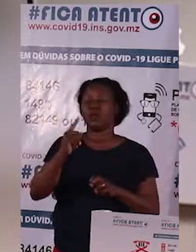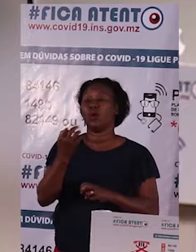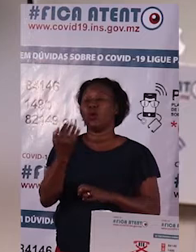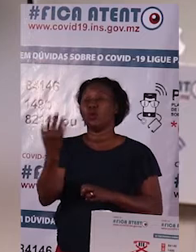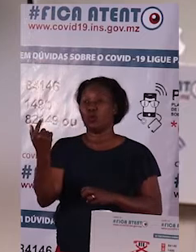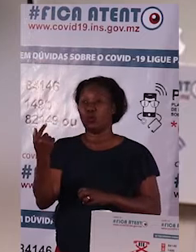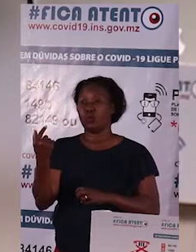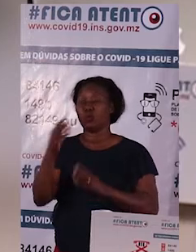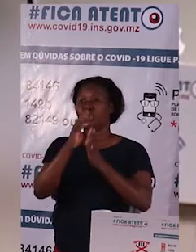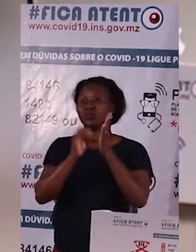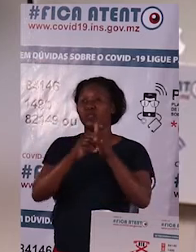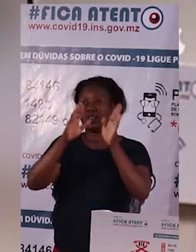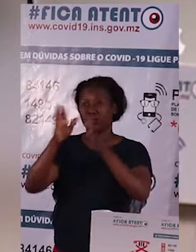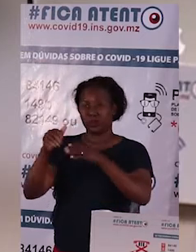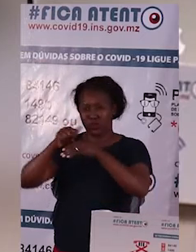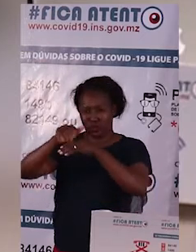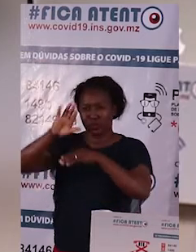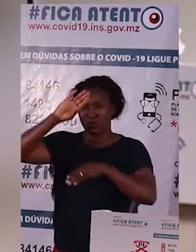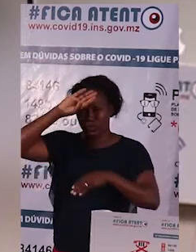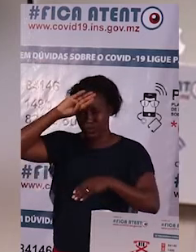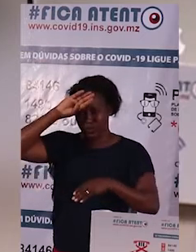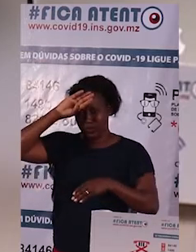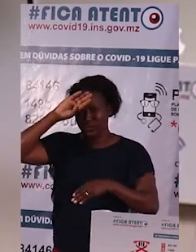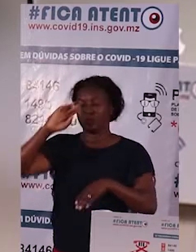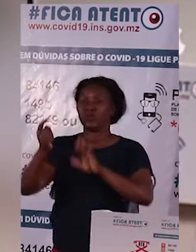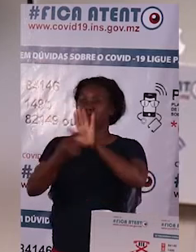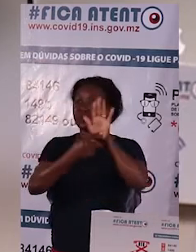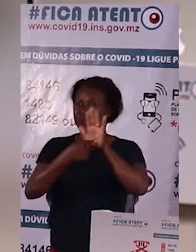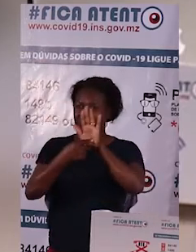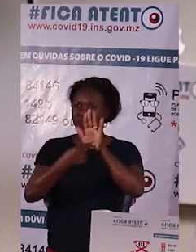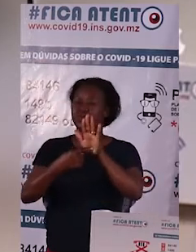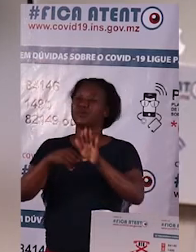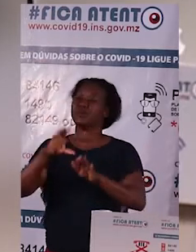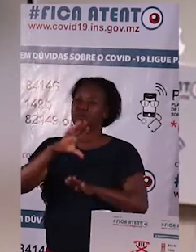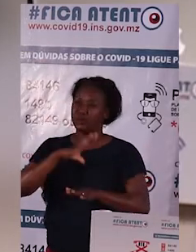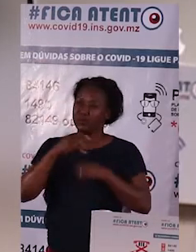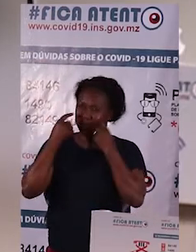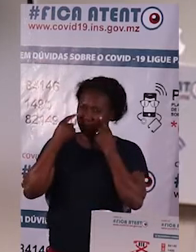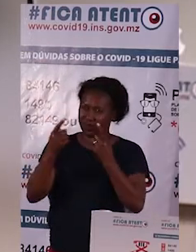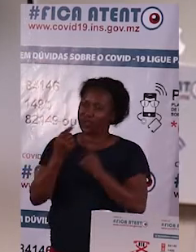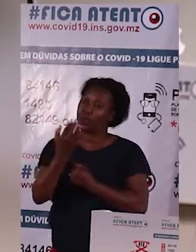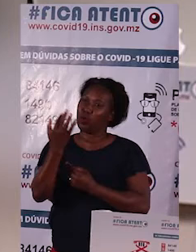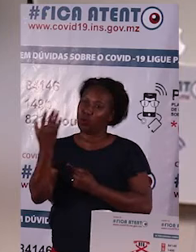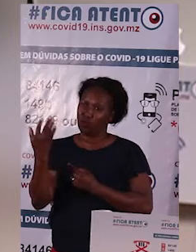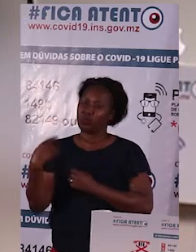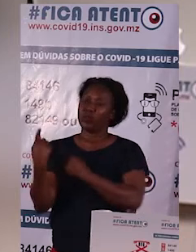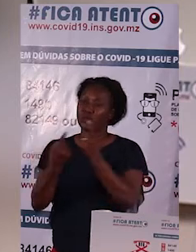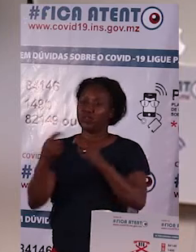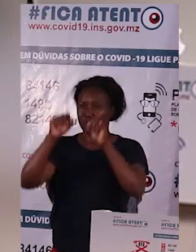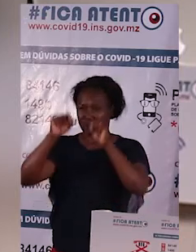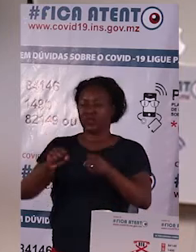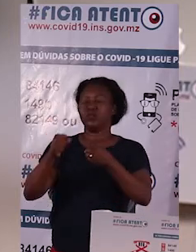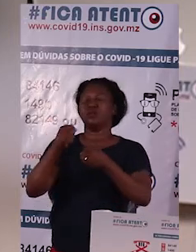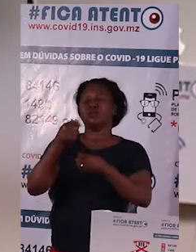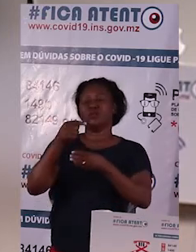casos ativos. Portanto, ali nós teríamos que, para ver o número de casos ativos, teríamos que subtrair